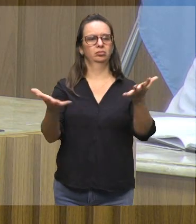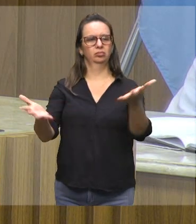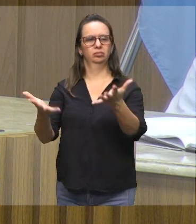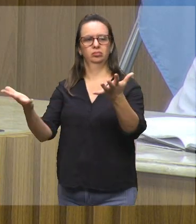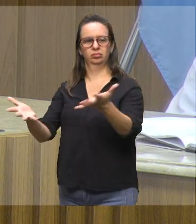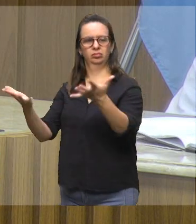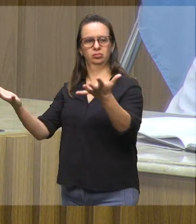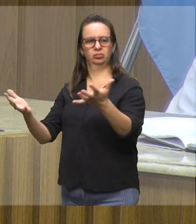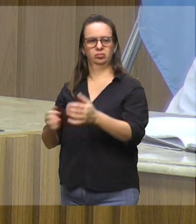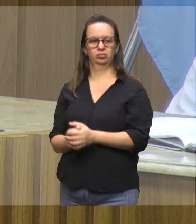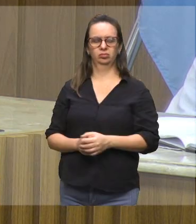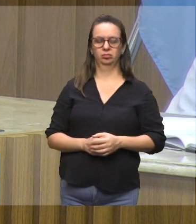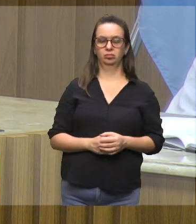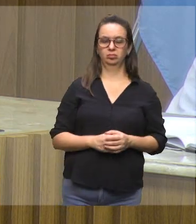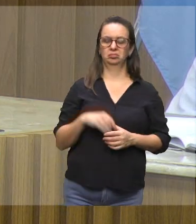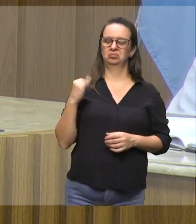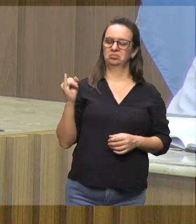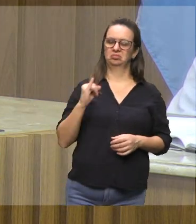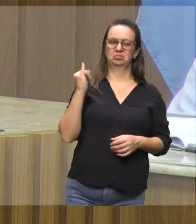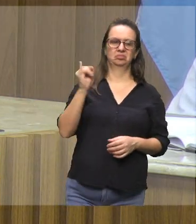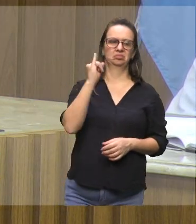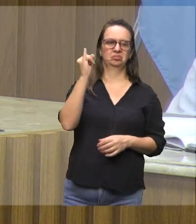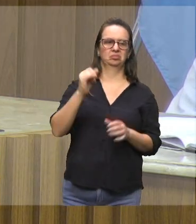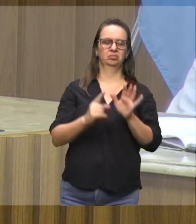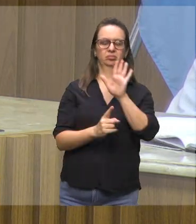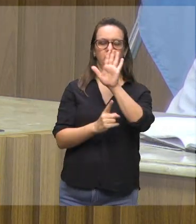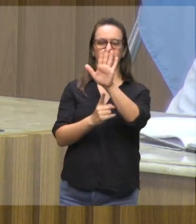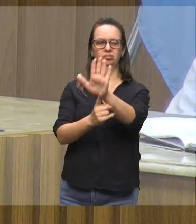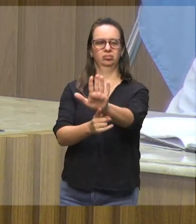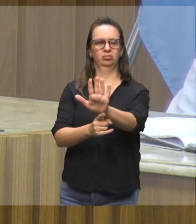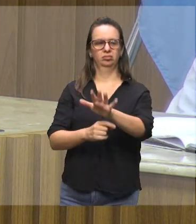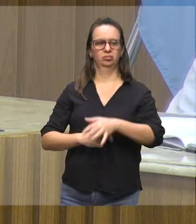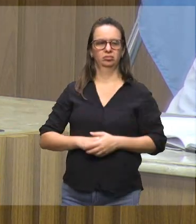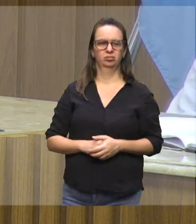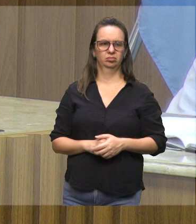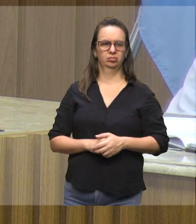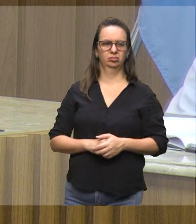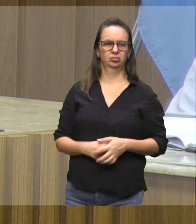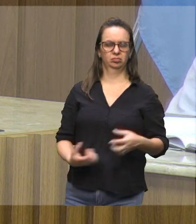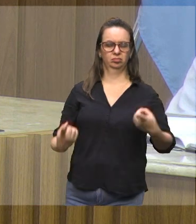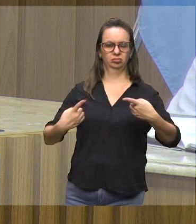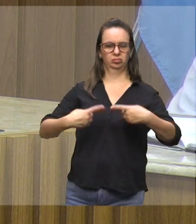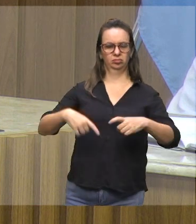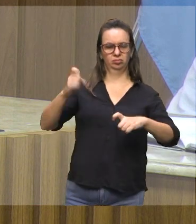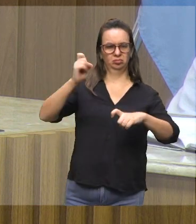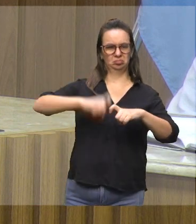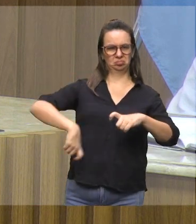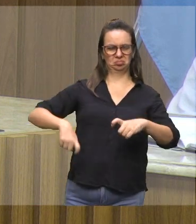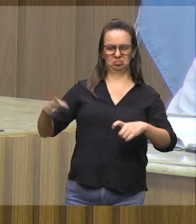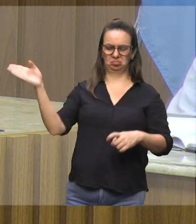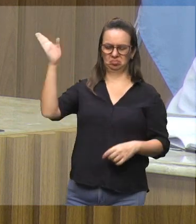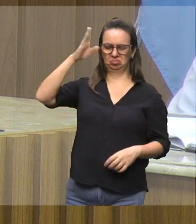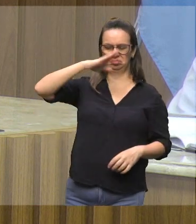nossa comunidade, para alertar sobre este crime tão cruel,